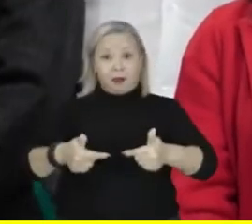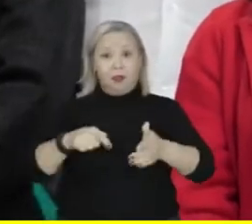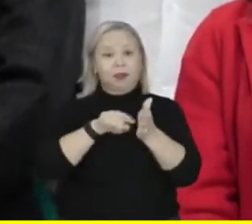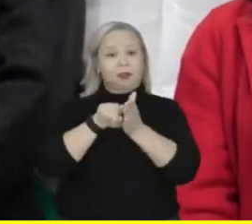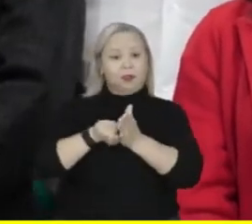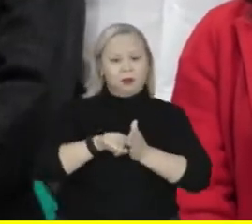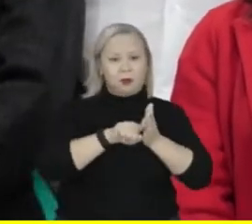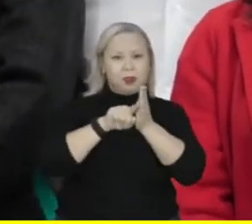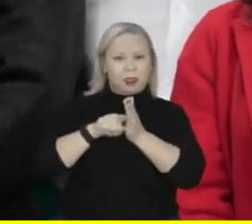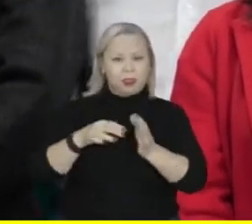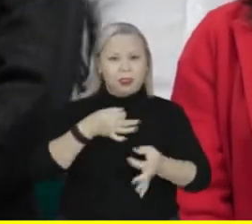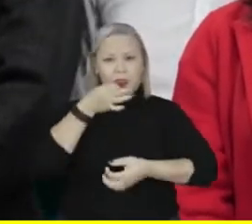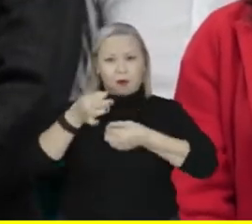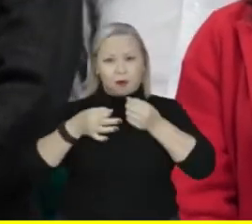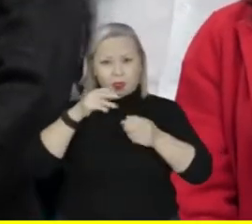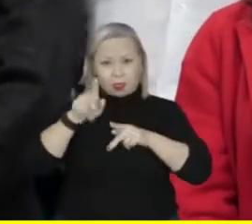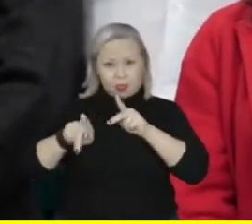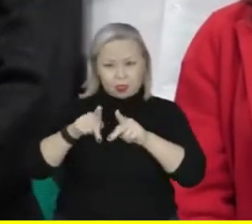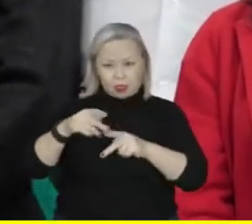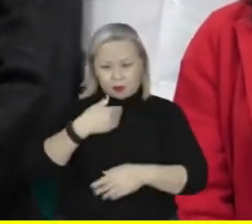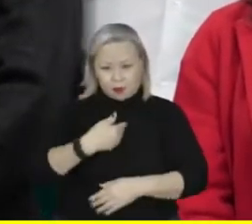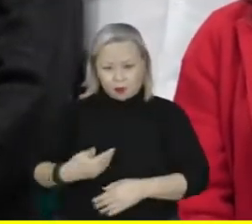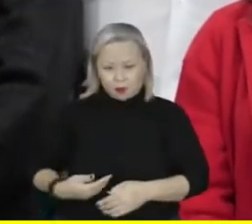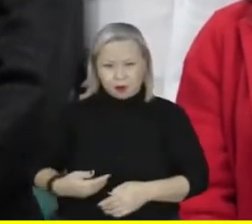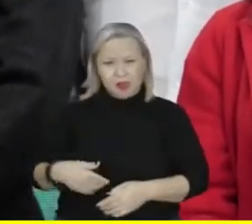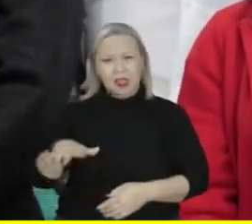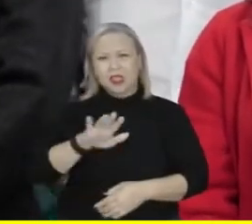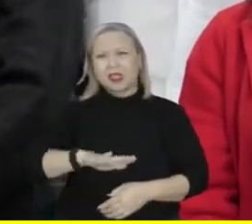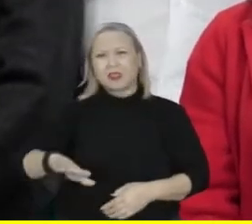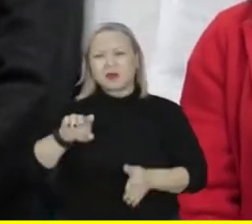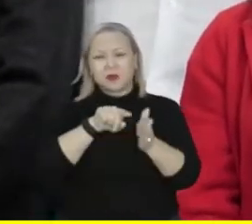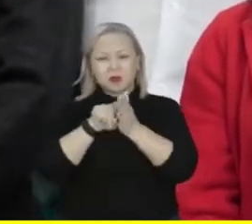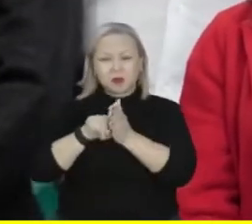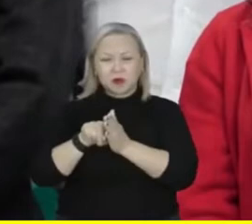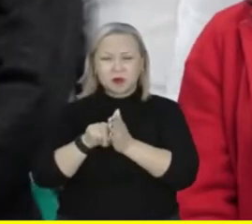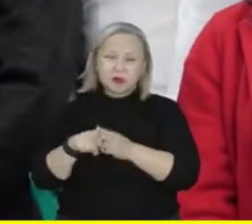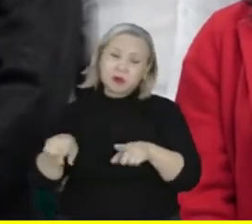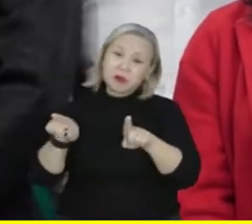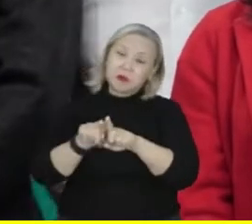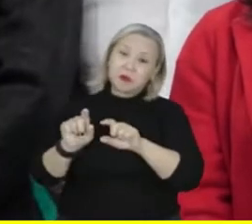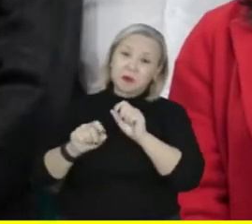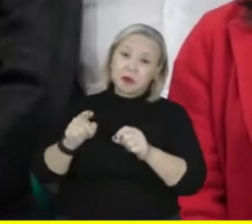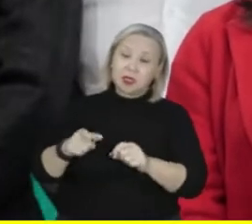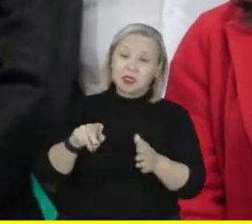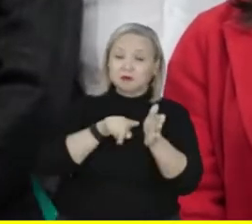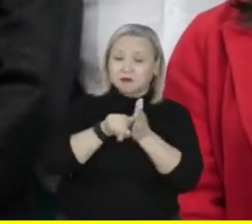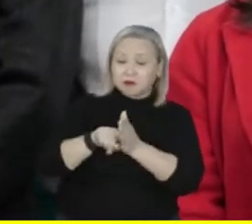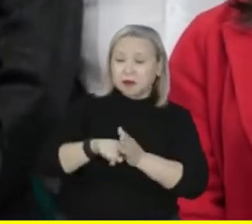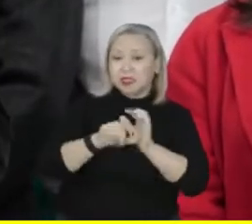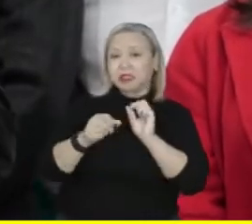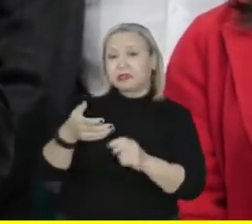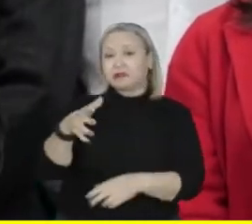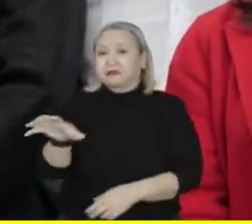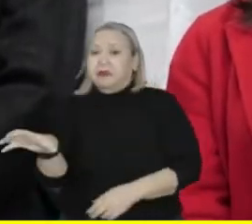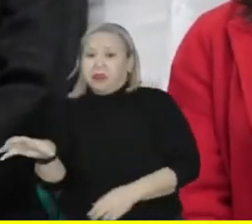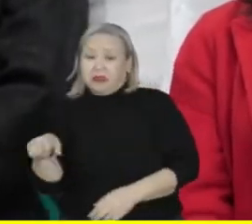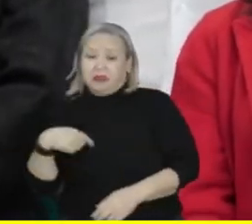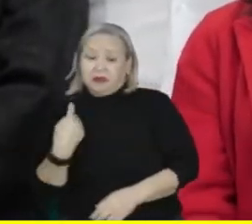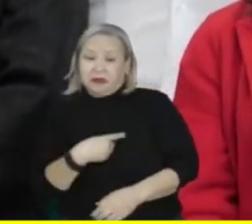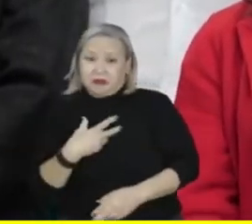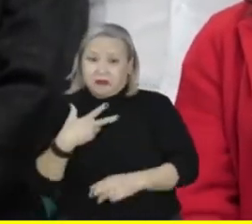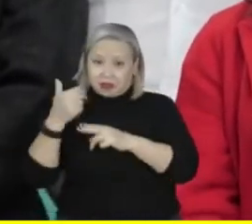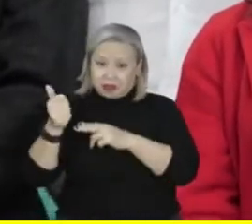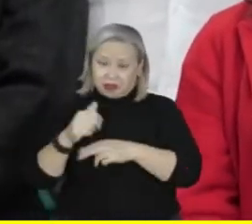todo mundo do Instituto mesmo aqueles que não queriam que a gente ganhasse colocava a gente em primeiro lugar e